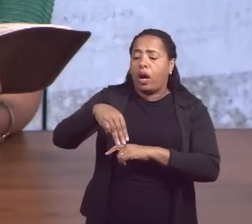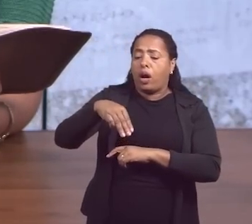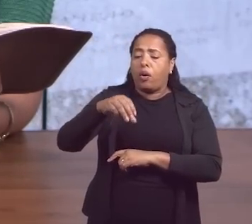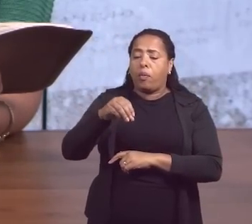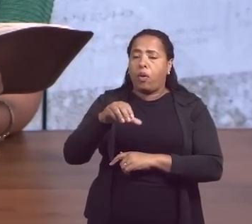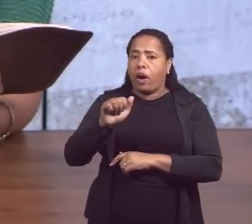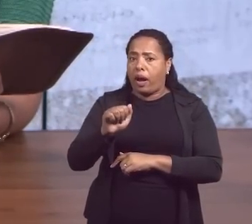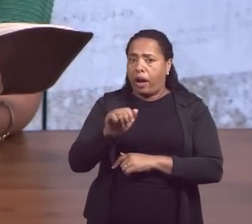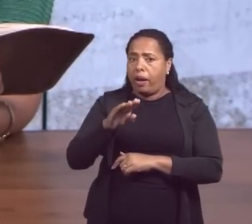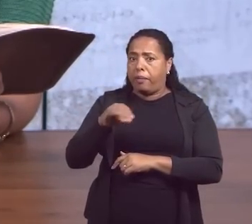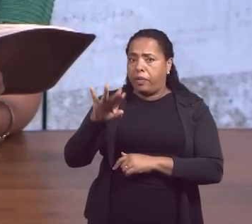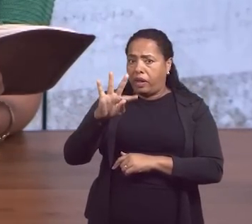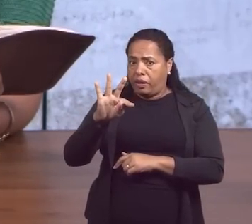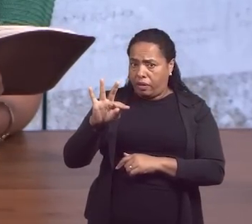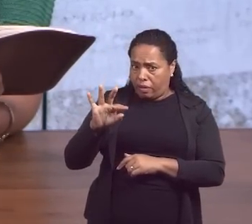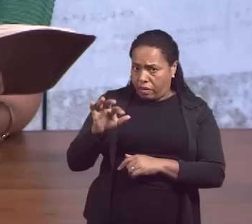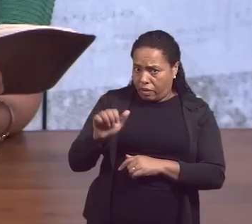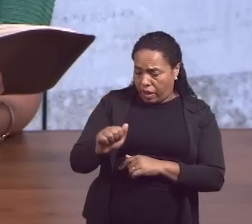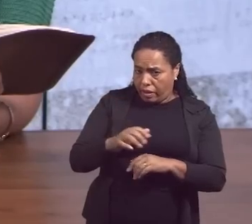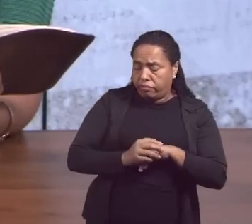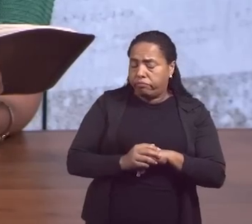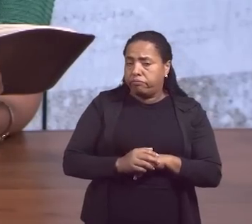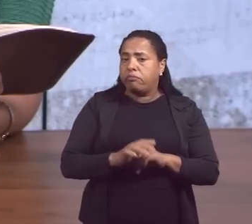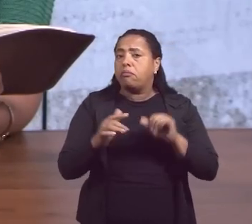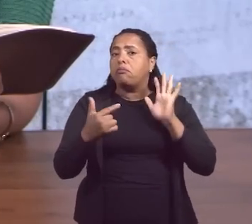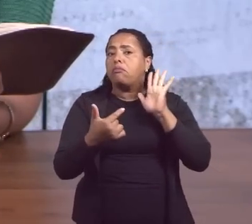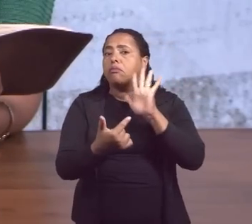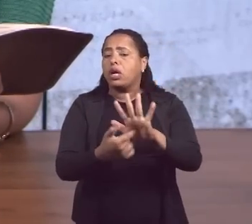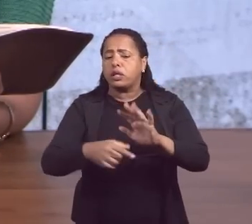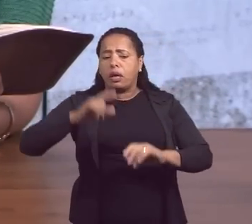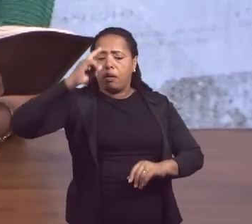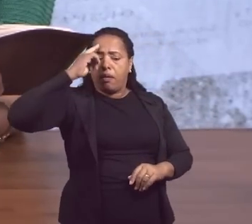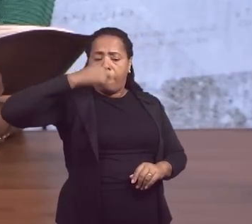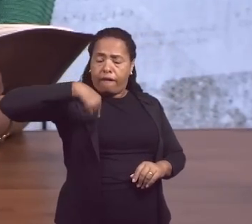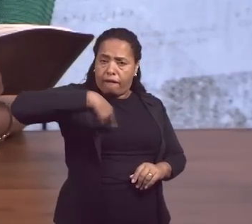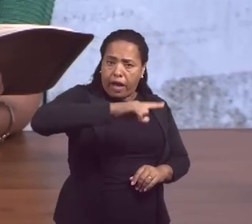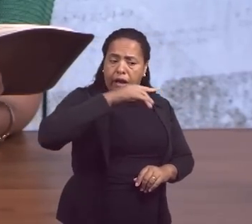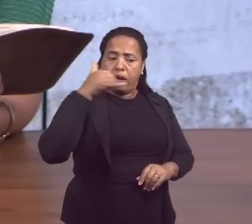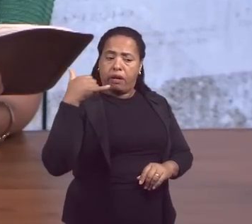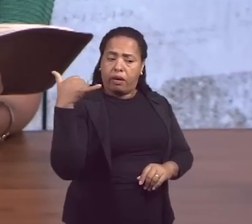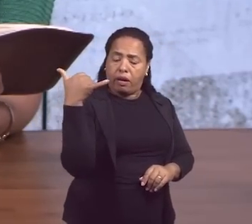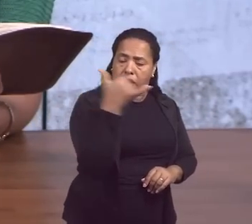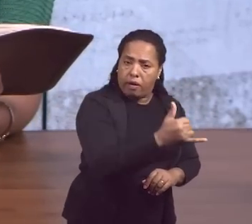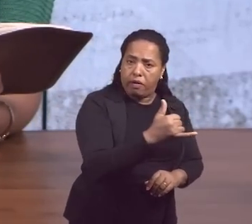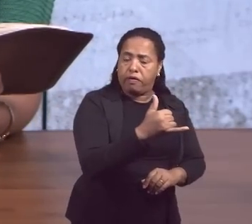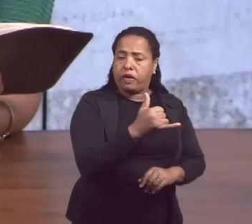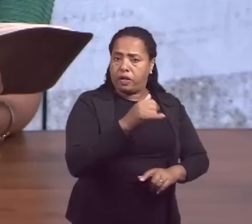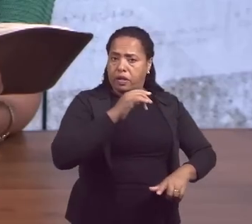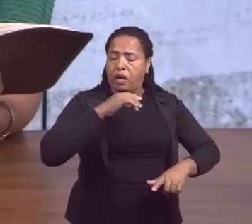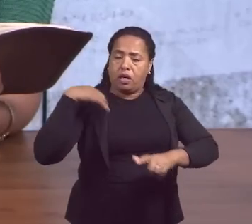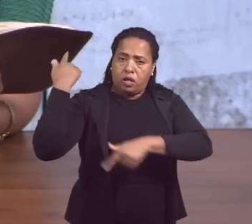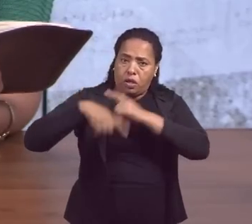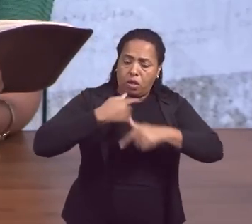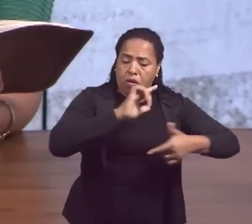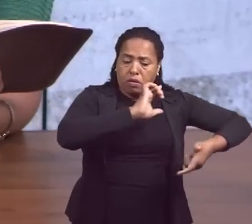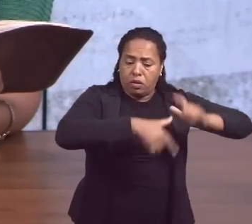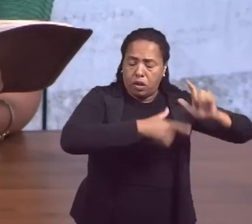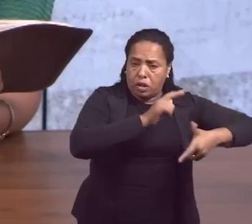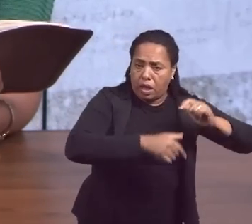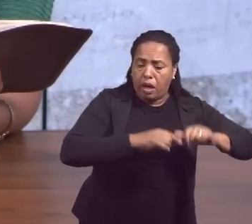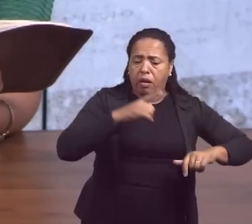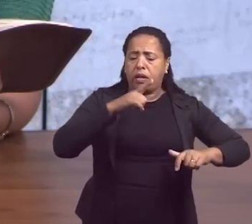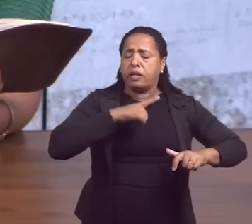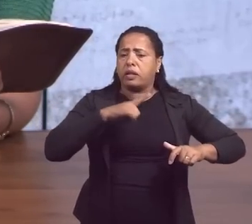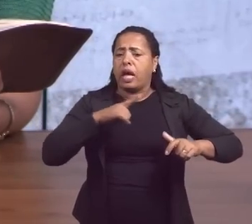de Jericó, dizendo: Dá ordem aos filhos de Israel que da herança da sua possessão deem